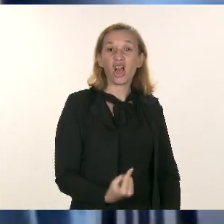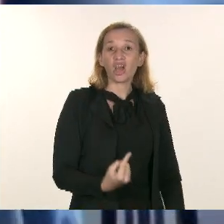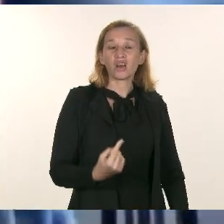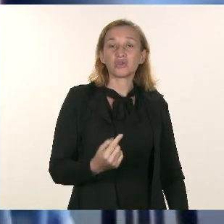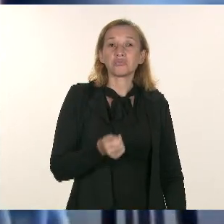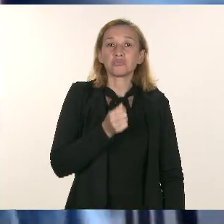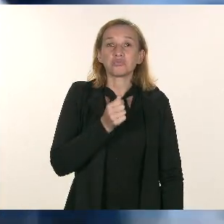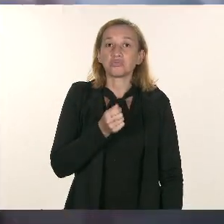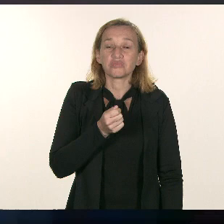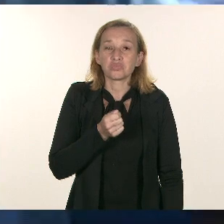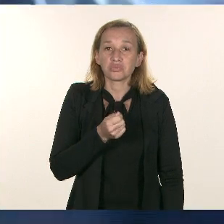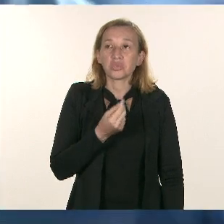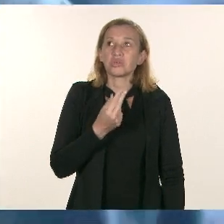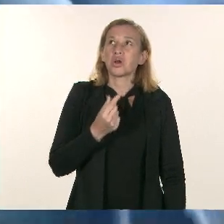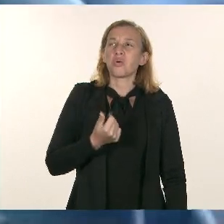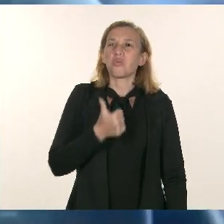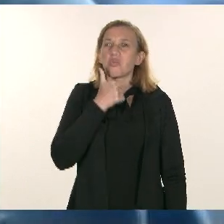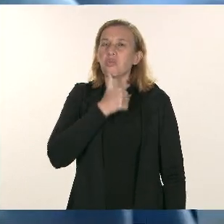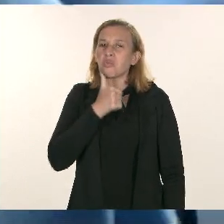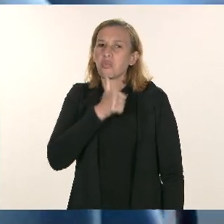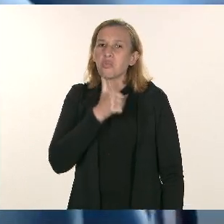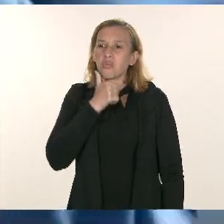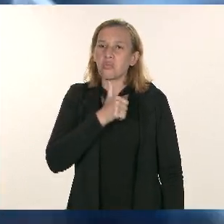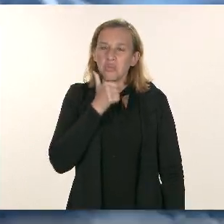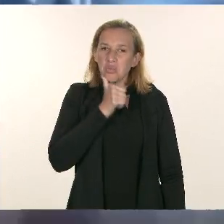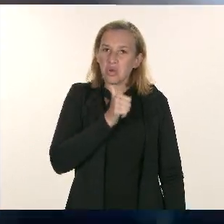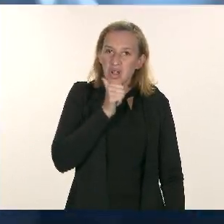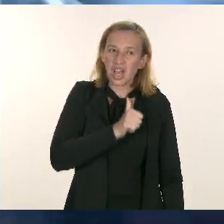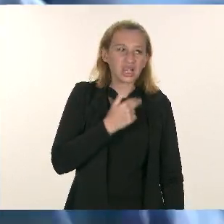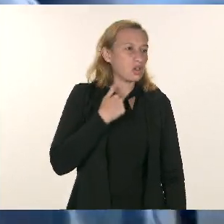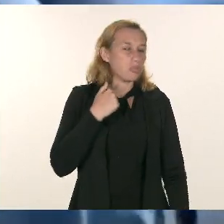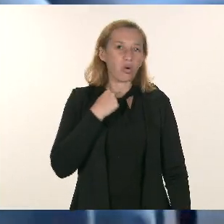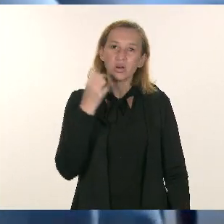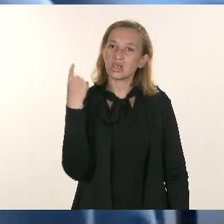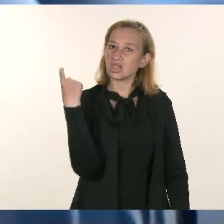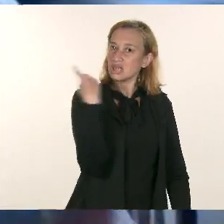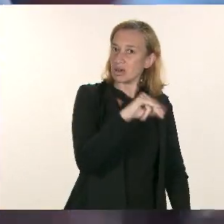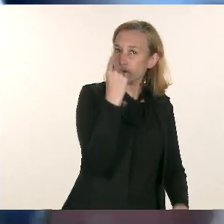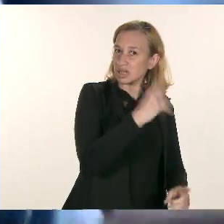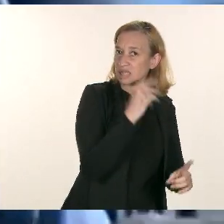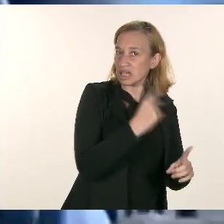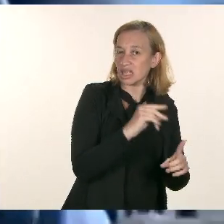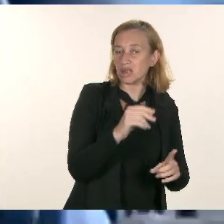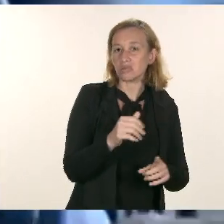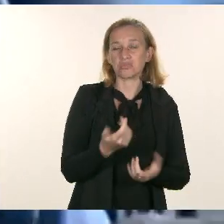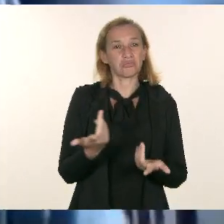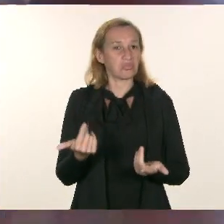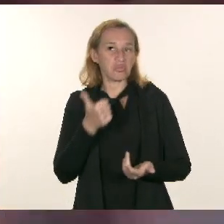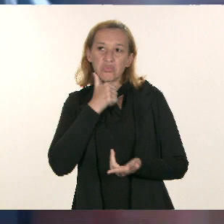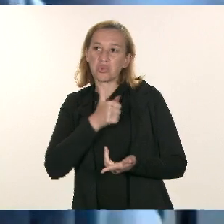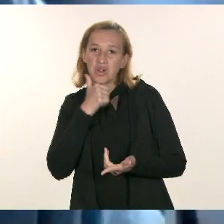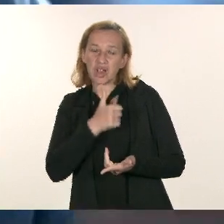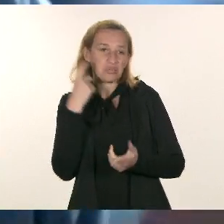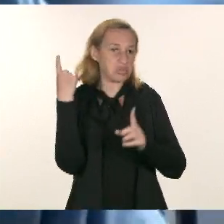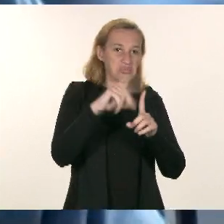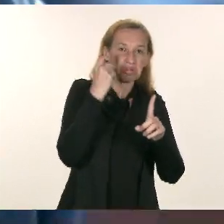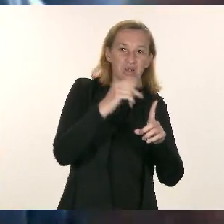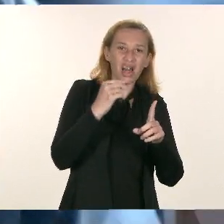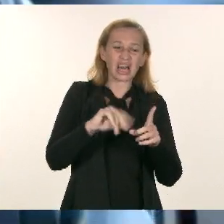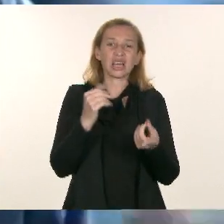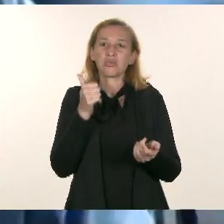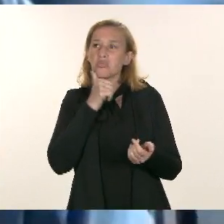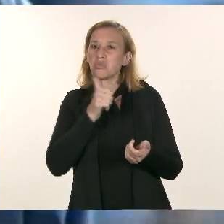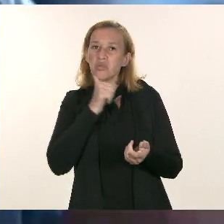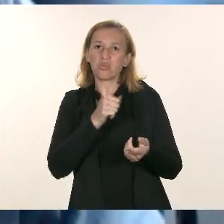ser agredida, nenhum ambiente pode ser poluído, nenhuma criança pode ser maltratada. Sim. E como é que você faz